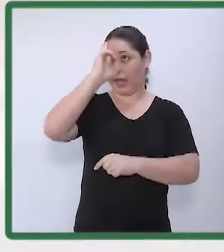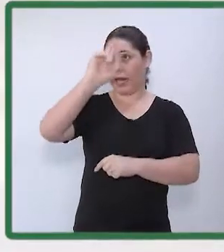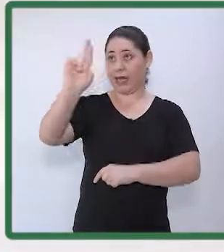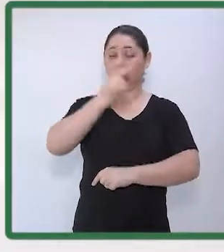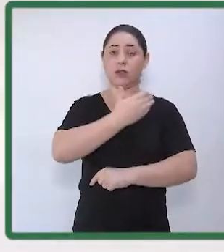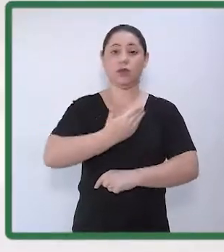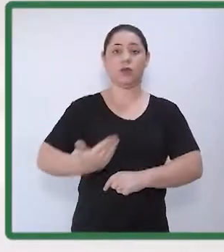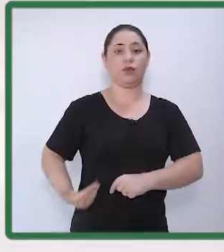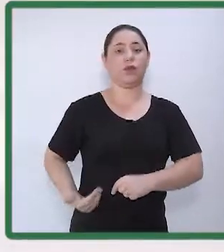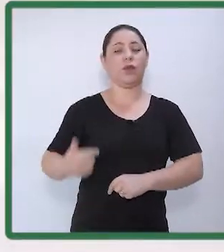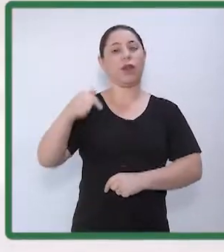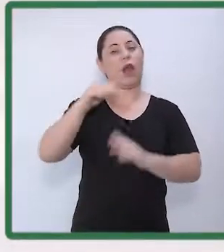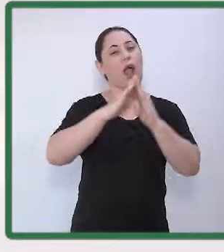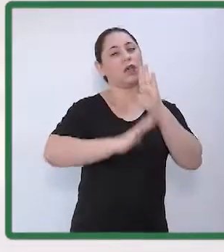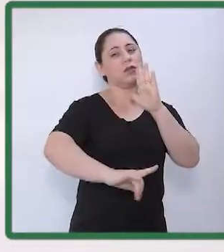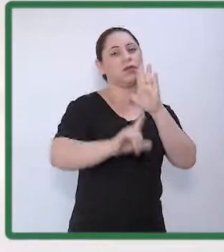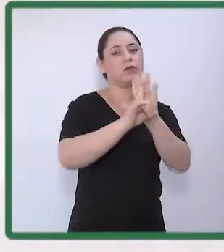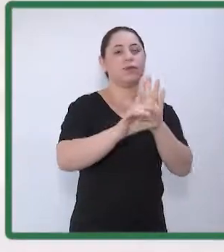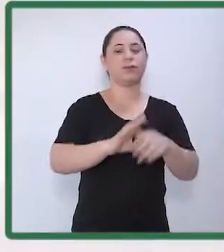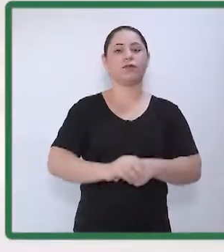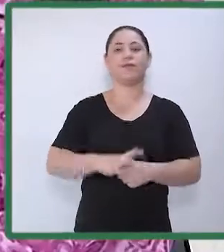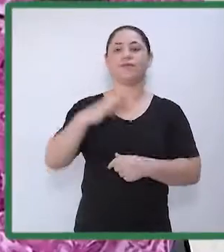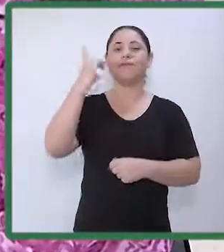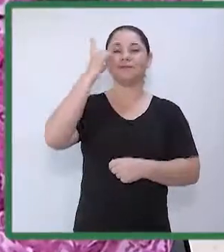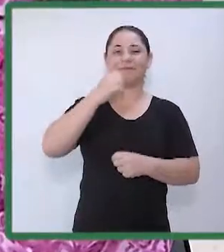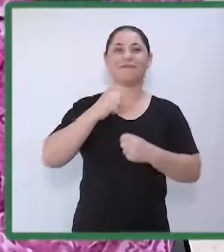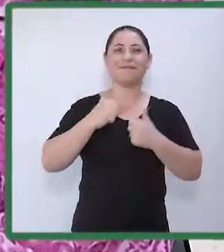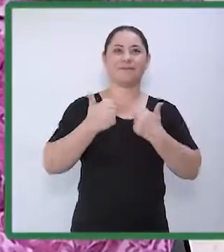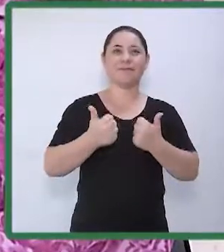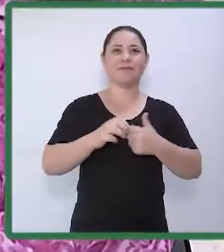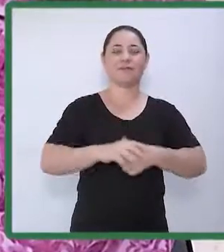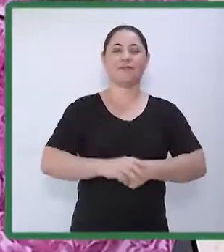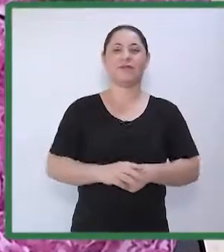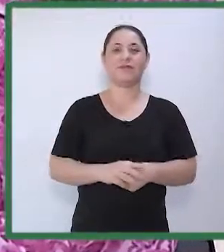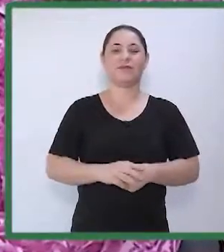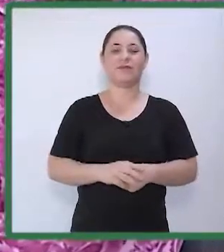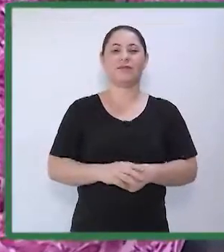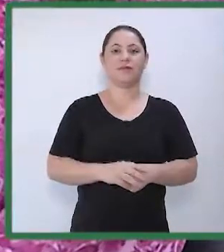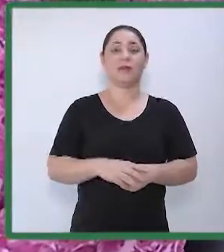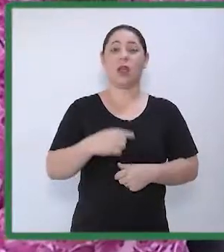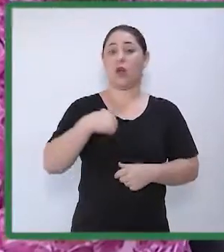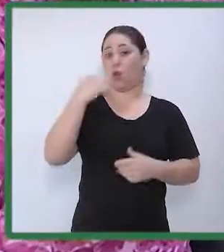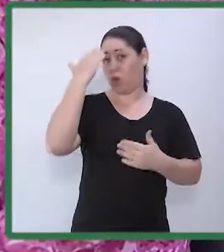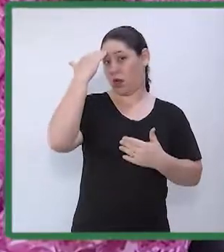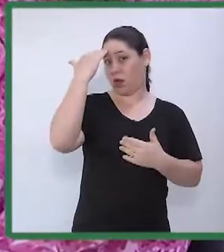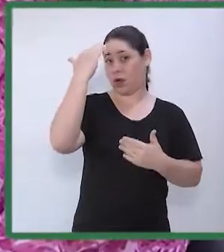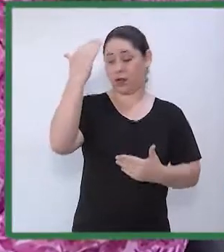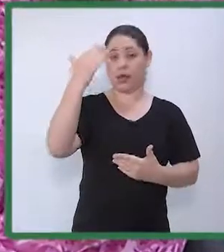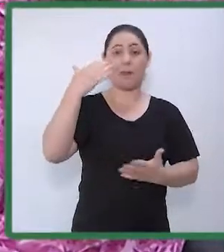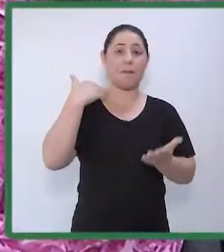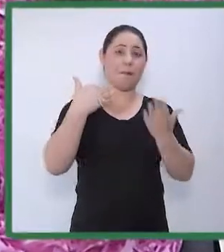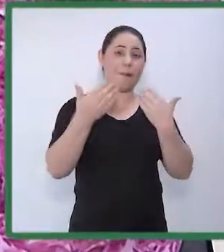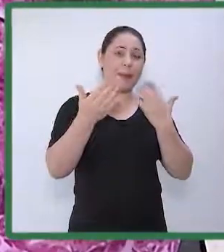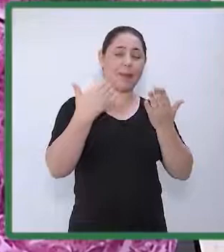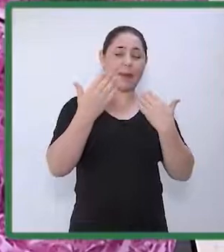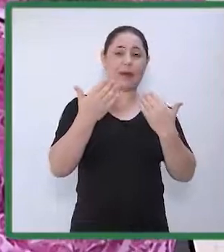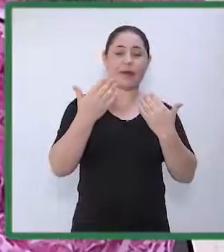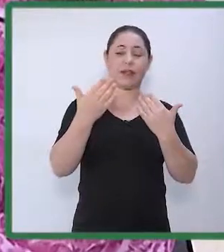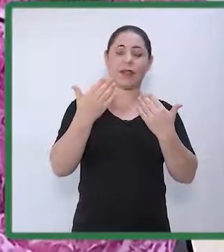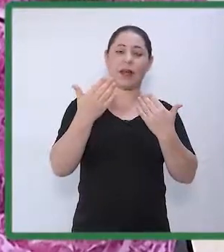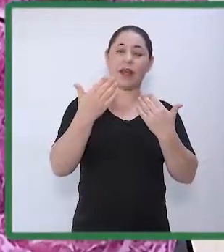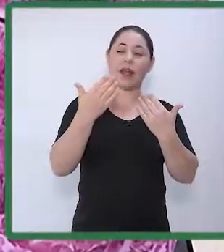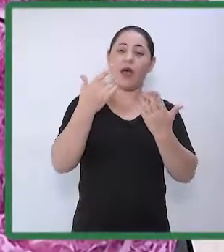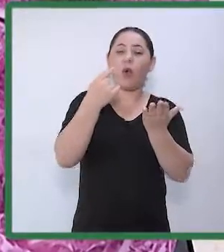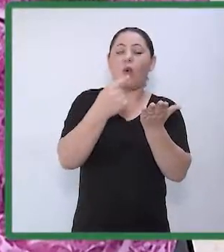ser líder do governo na Casa de Leis. Deputada, tudo bem? Eu agradeço o nosso bate-papo, a